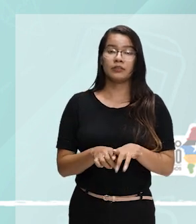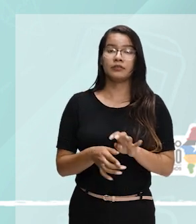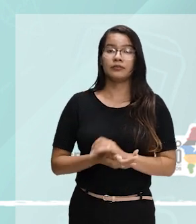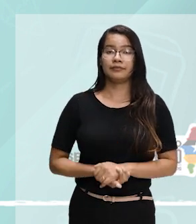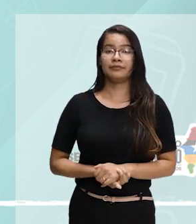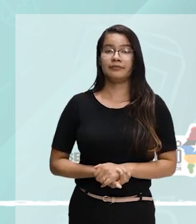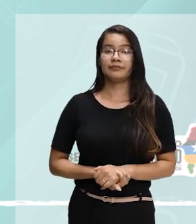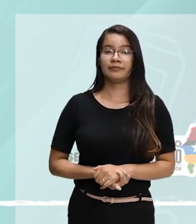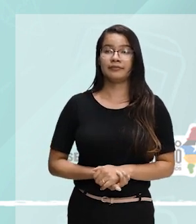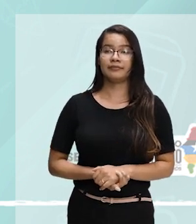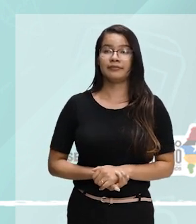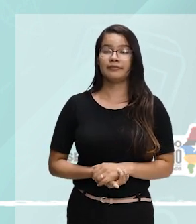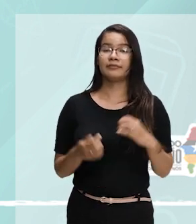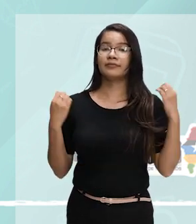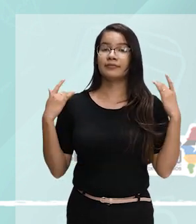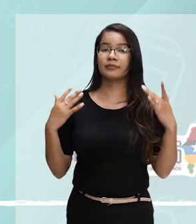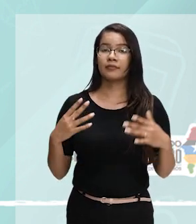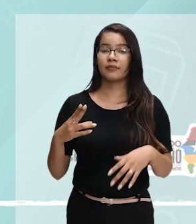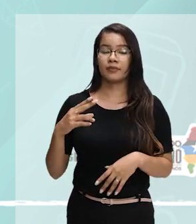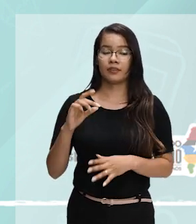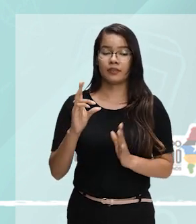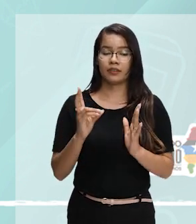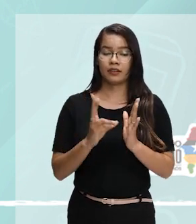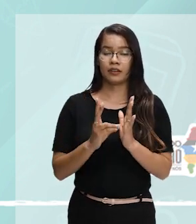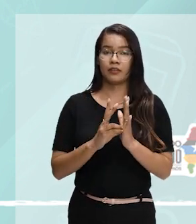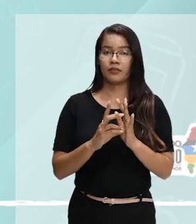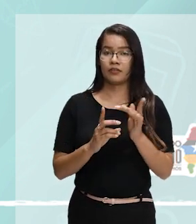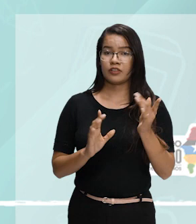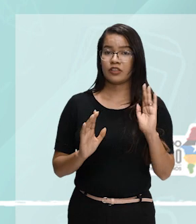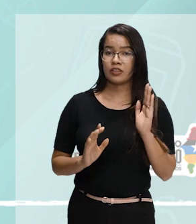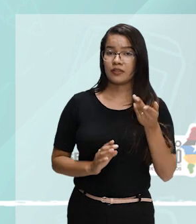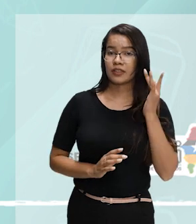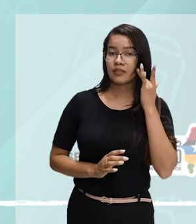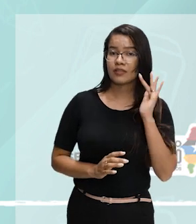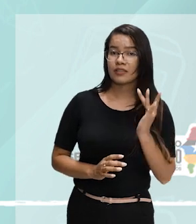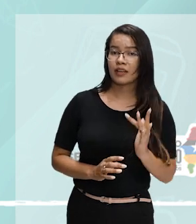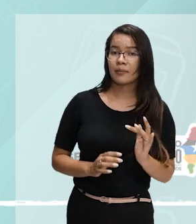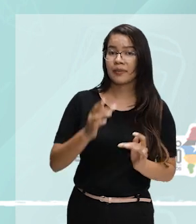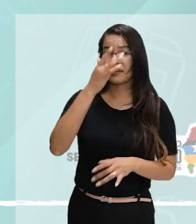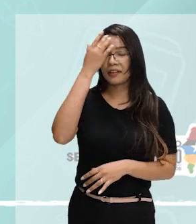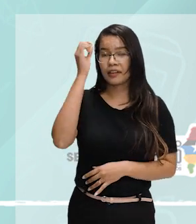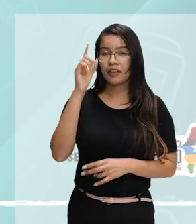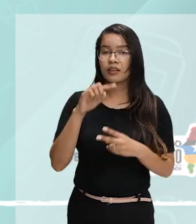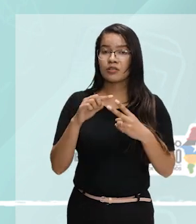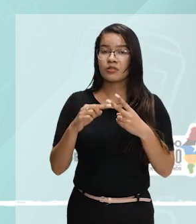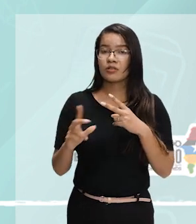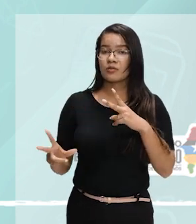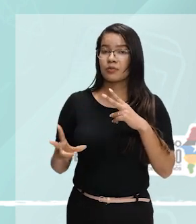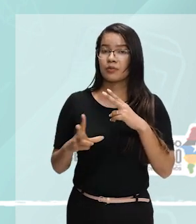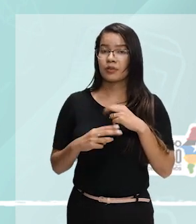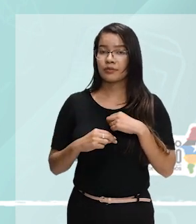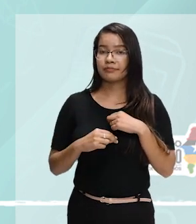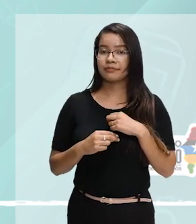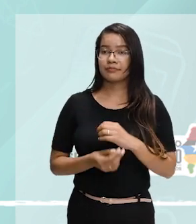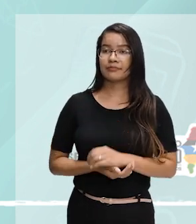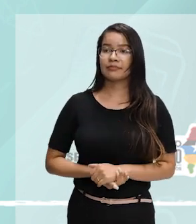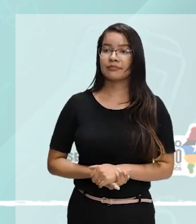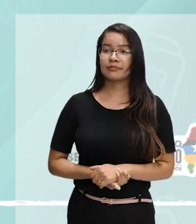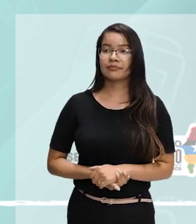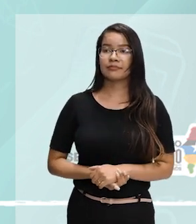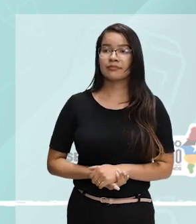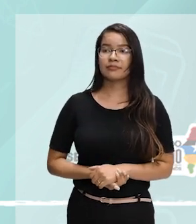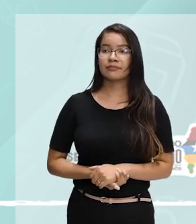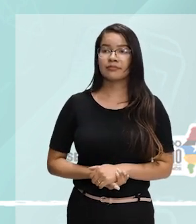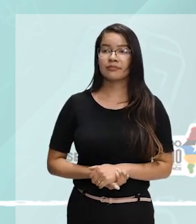Ceci. Vá lá no site de busca, procura saber quem são essas personagens, porque senão fica muito fácil eu trazer o resumo de todas as obras,